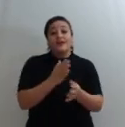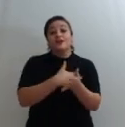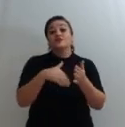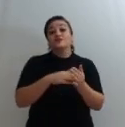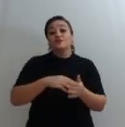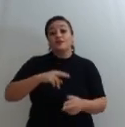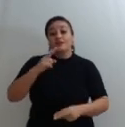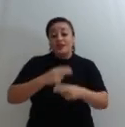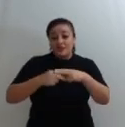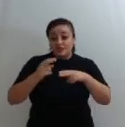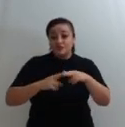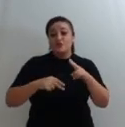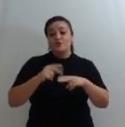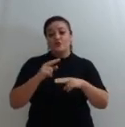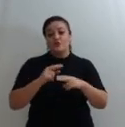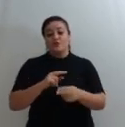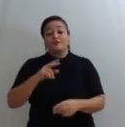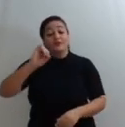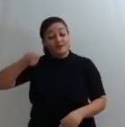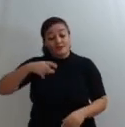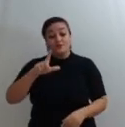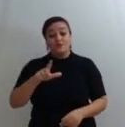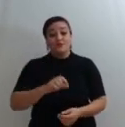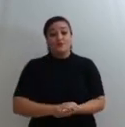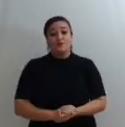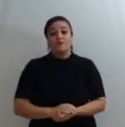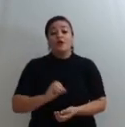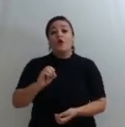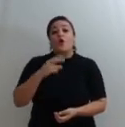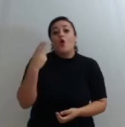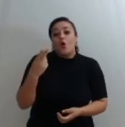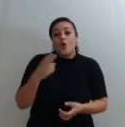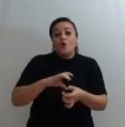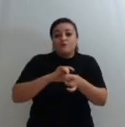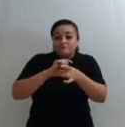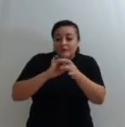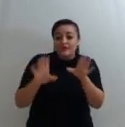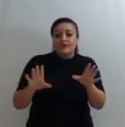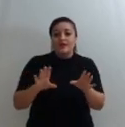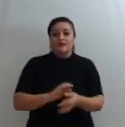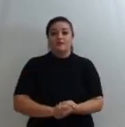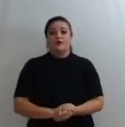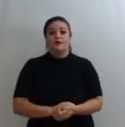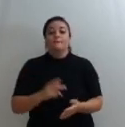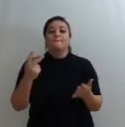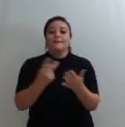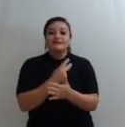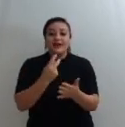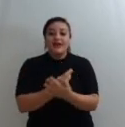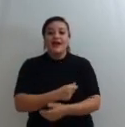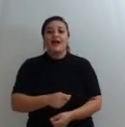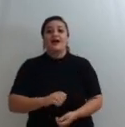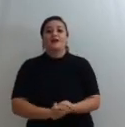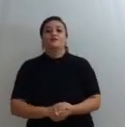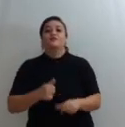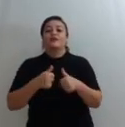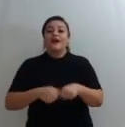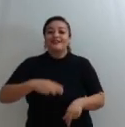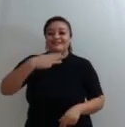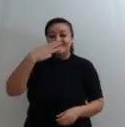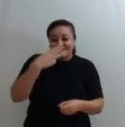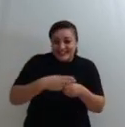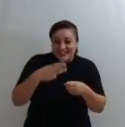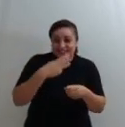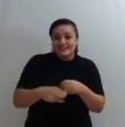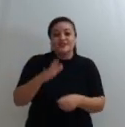segunda instância, ou que seja absolvido. O que não me parece correto, excelências, é que essa pessoa tem que ficar 3, 4 longos anos para